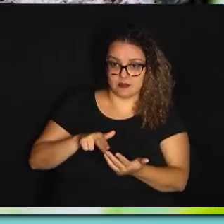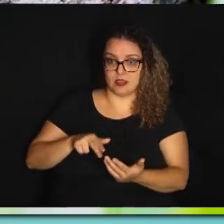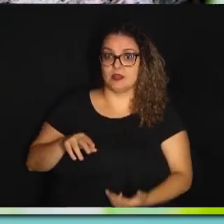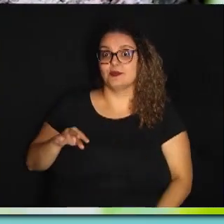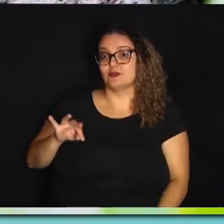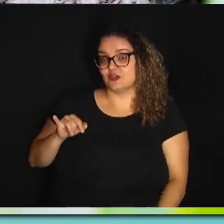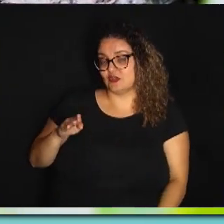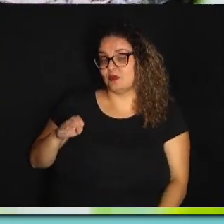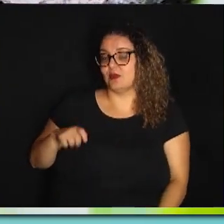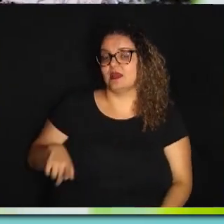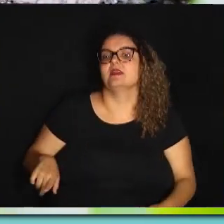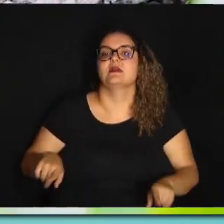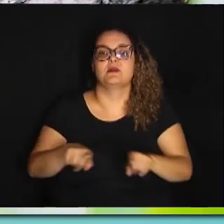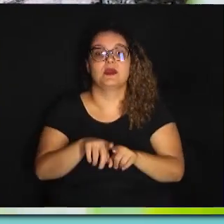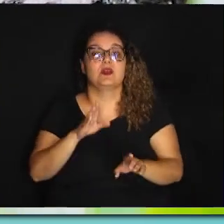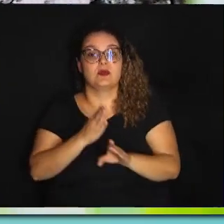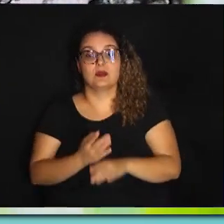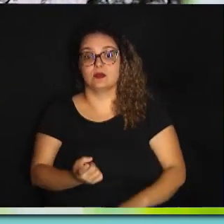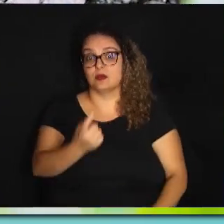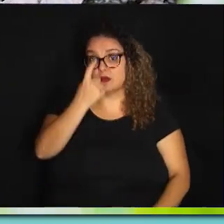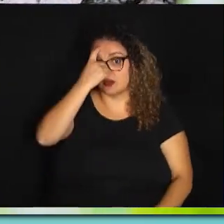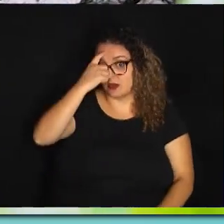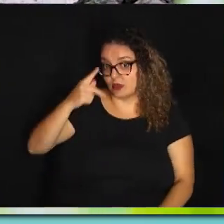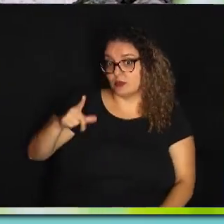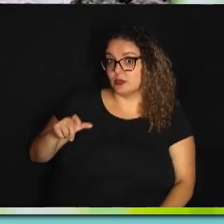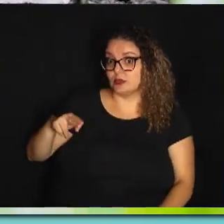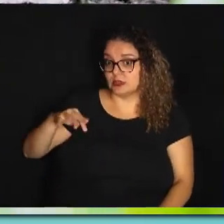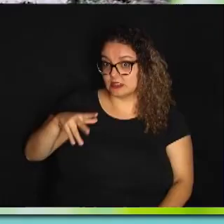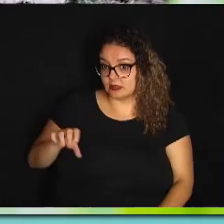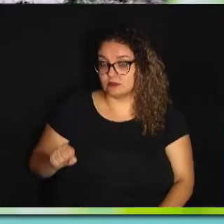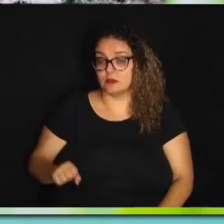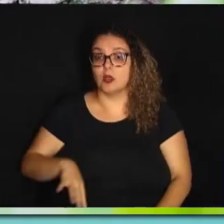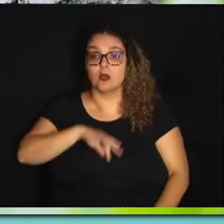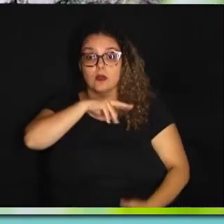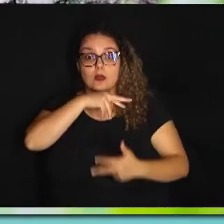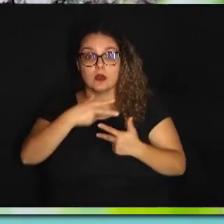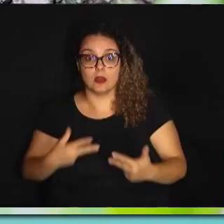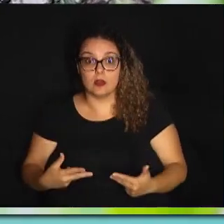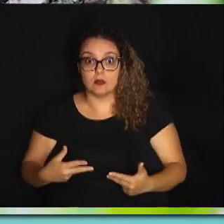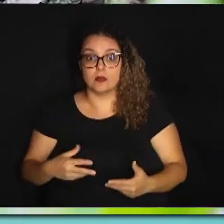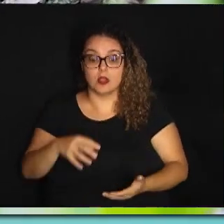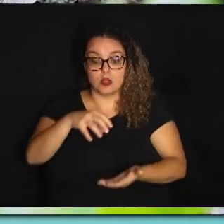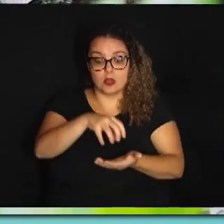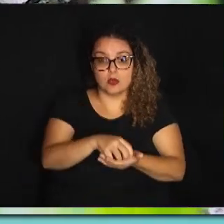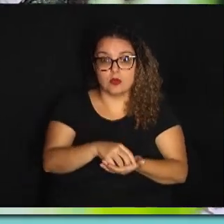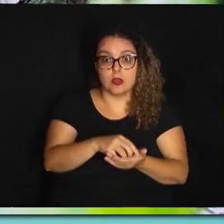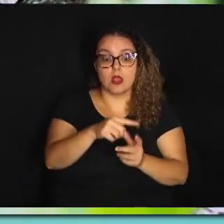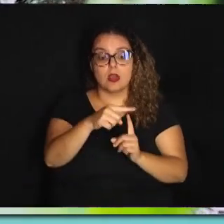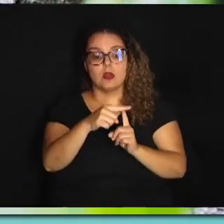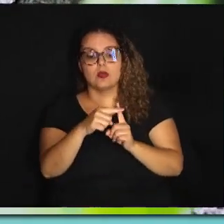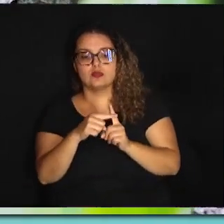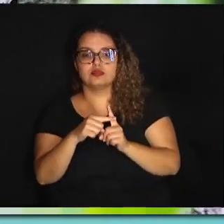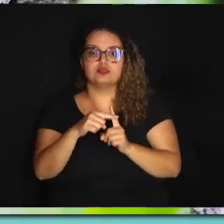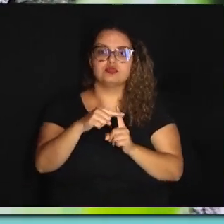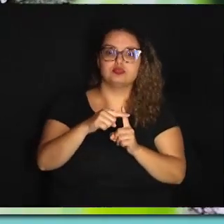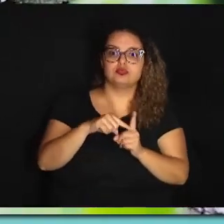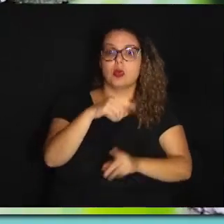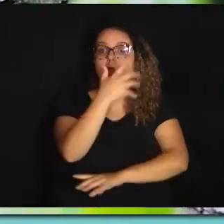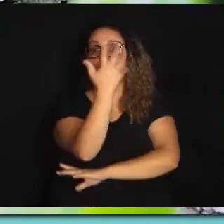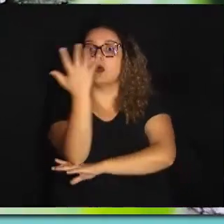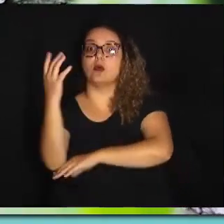Yunnan, Sichuan e do Tibete. Também é encontrado na Índia, Butão e Myanmar. O animal concentra-se onde o